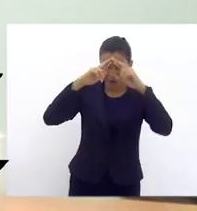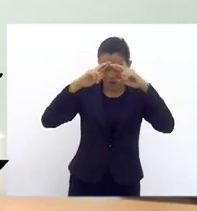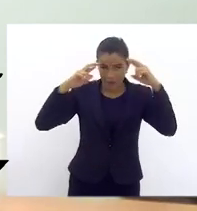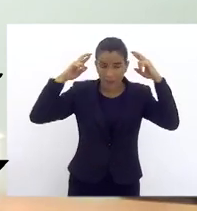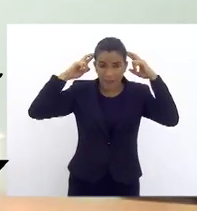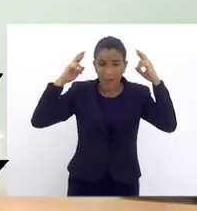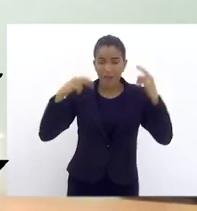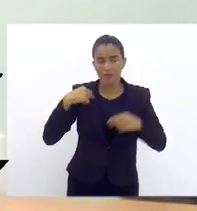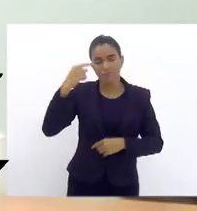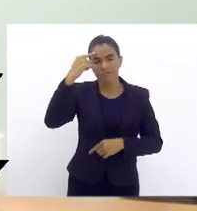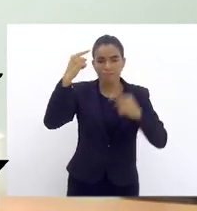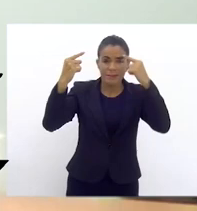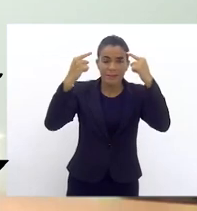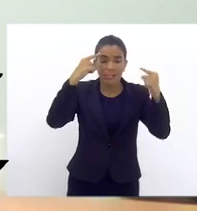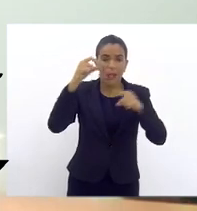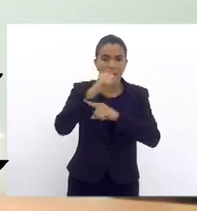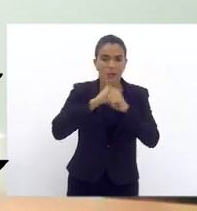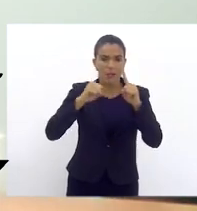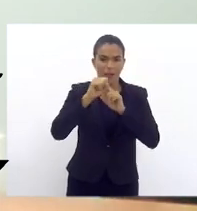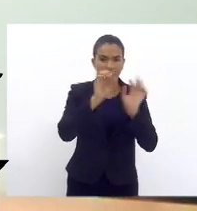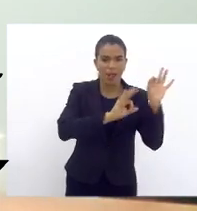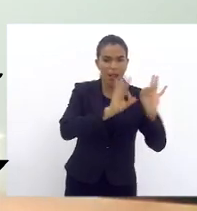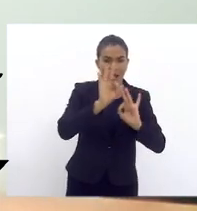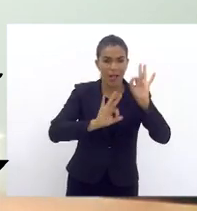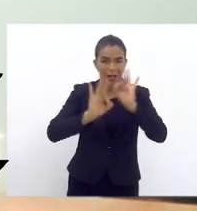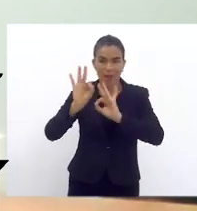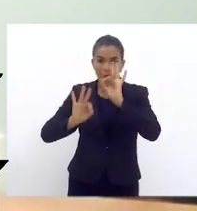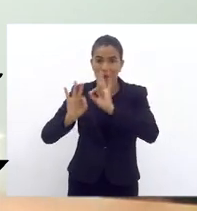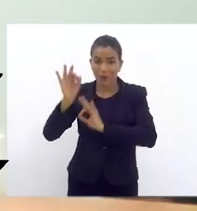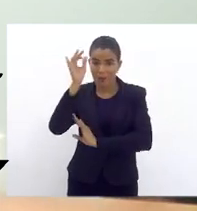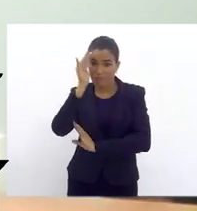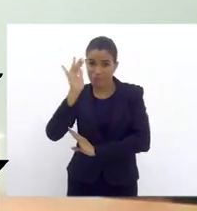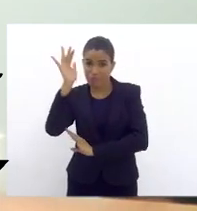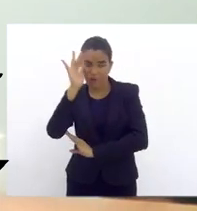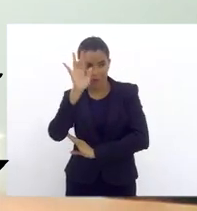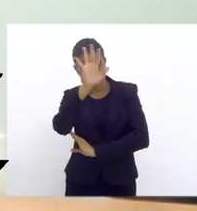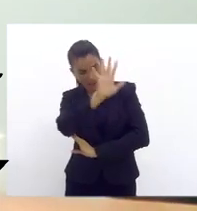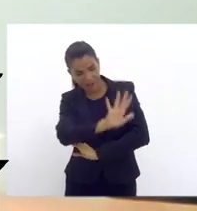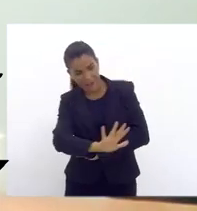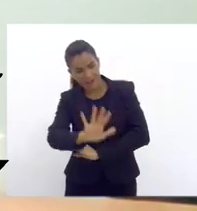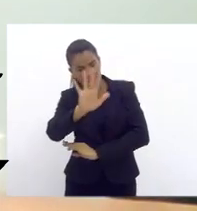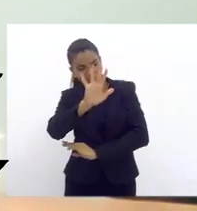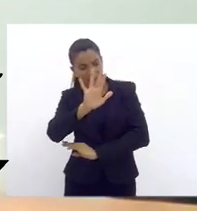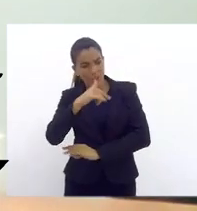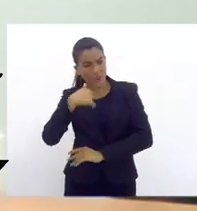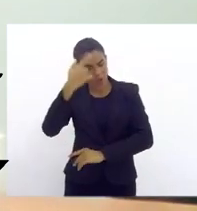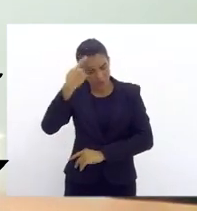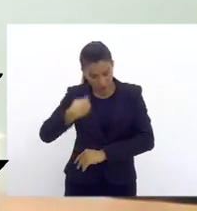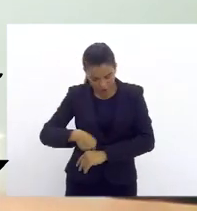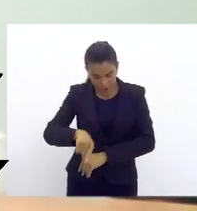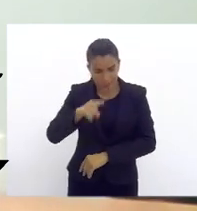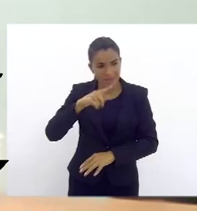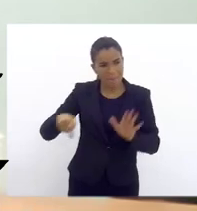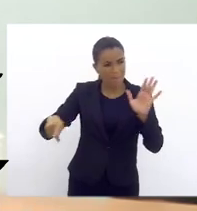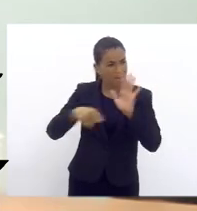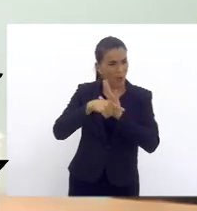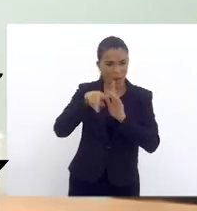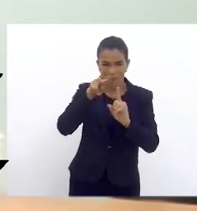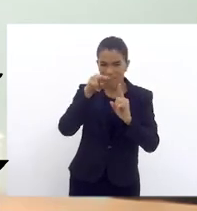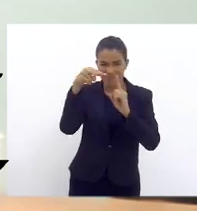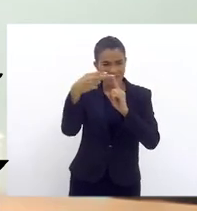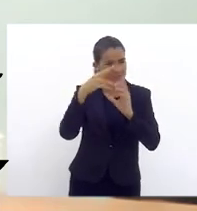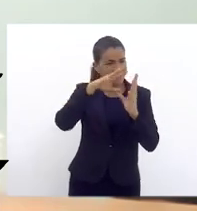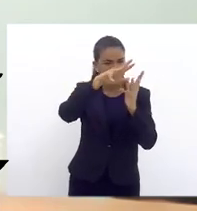a pensar uma sociedade organizada a partir da subjetividade de de nós que nós somos um complexo bem próprio de visão de mundo